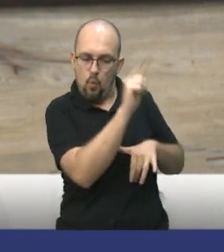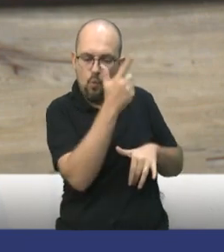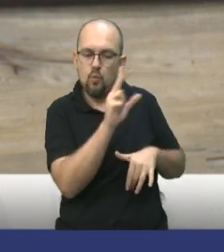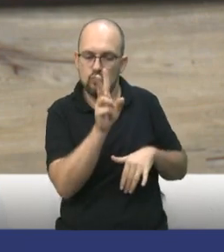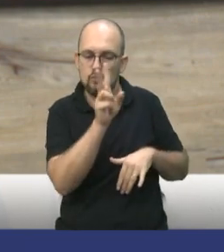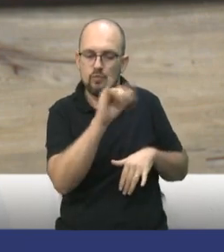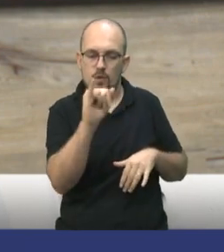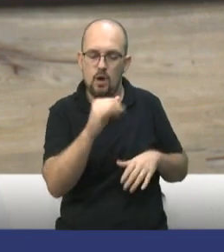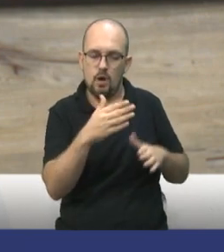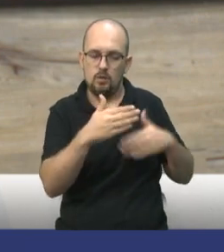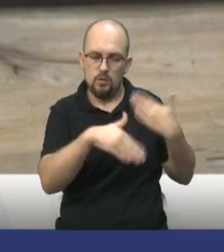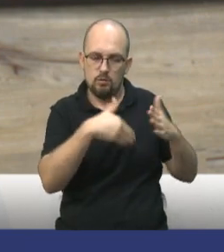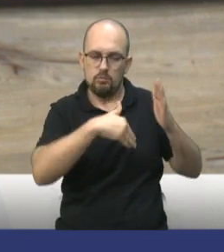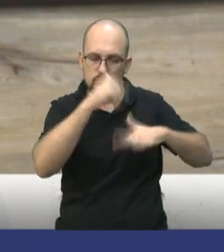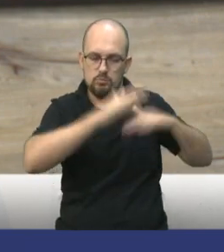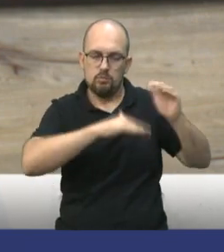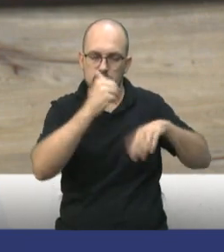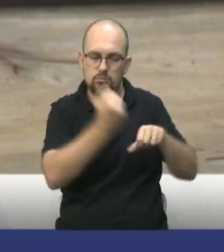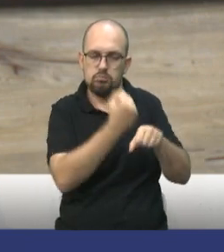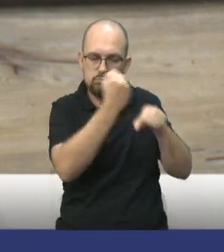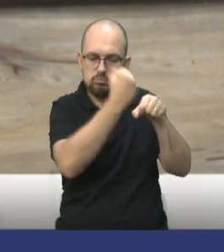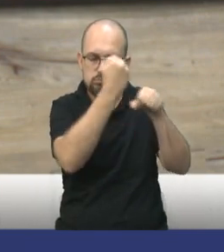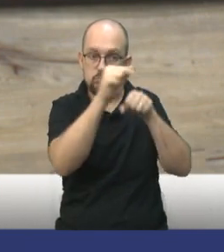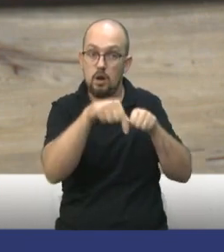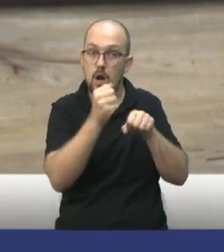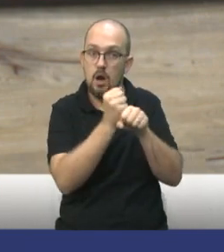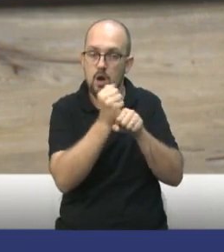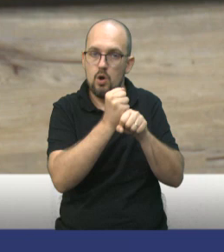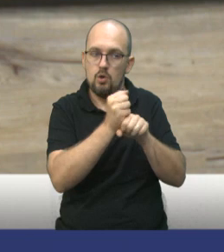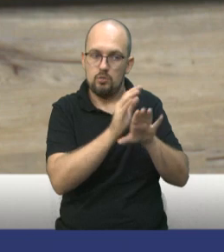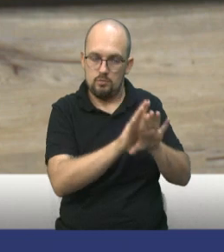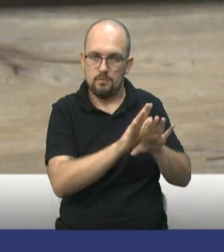serem edificados, iniciando nesse ano,